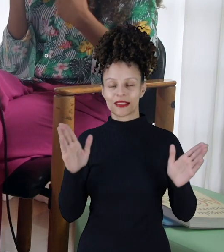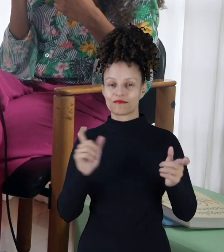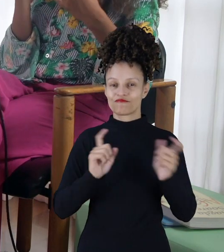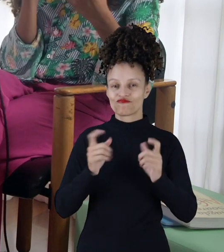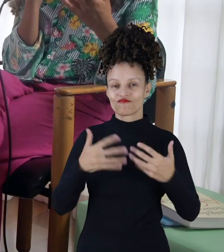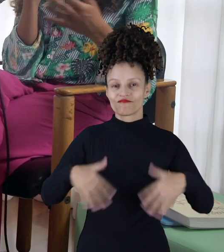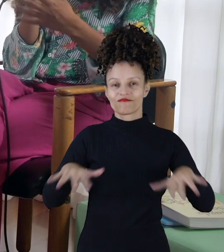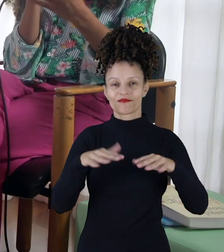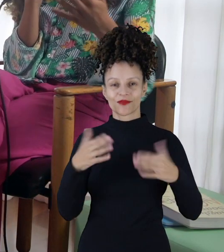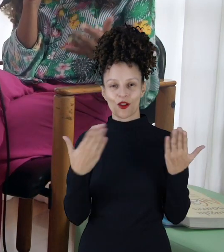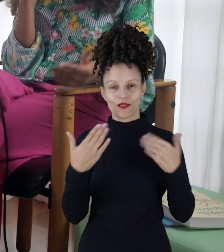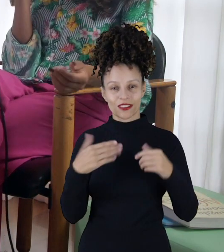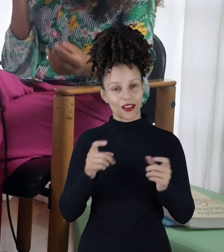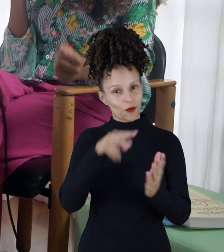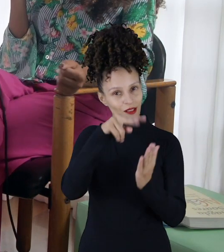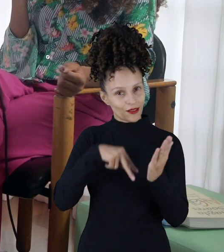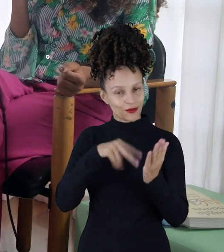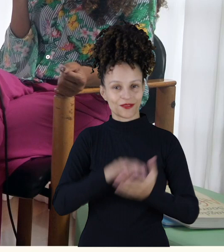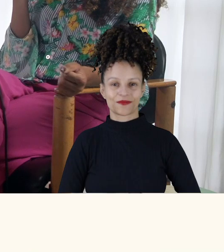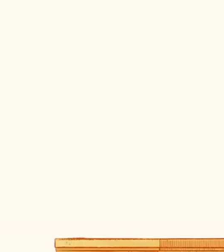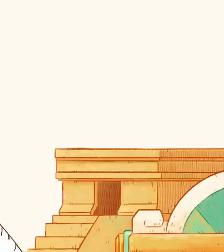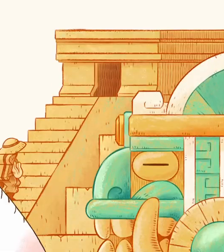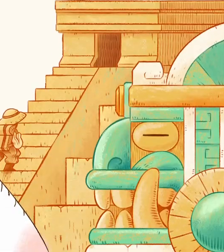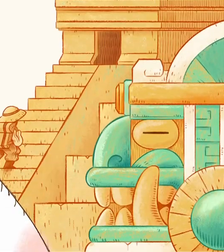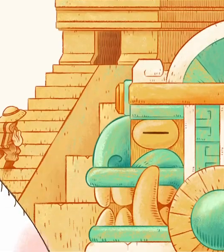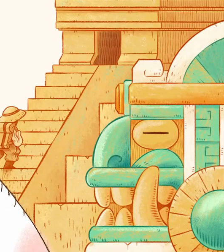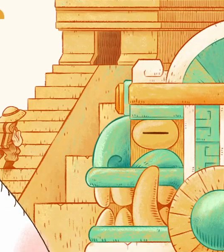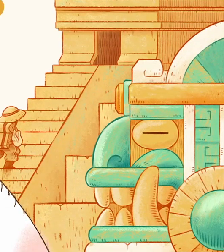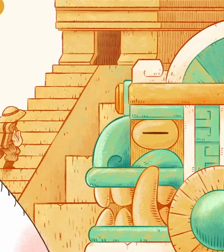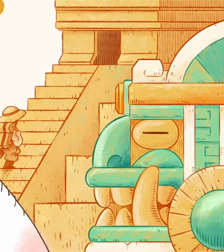para abrir a nossa roda de conversa com uma leitura.